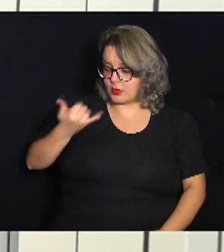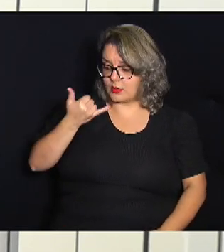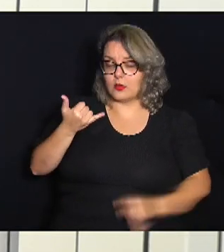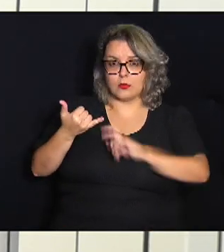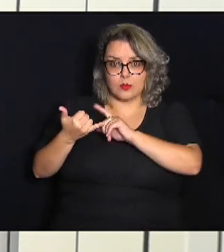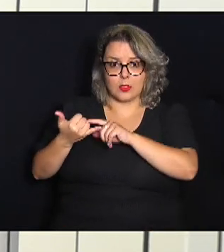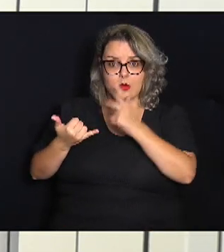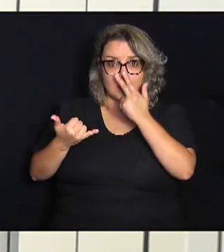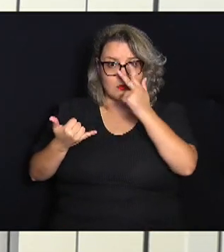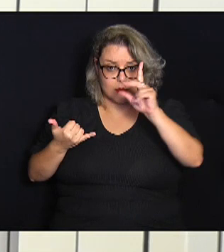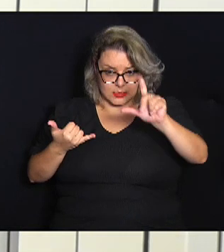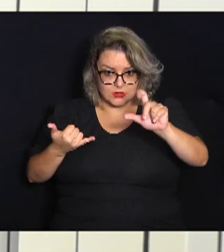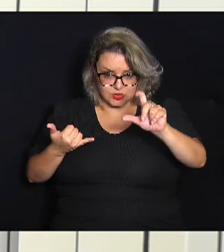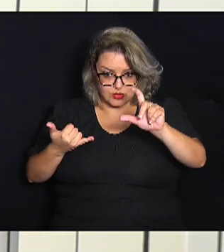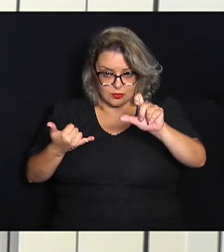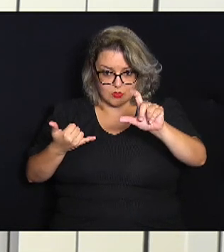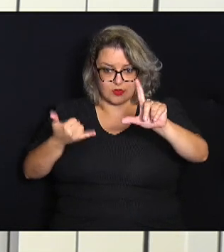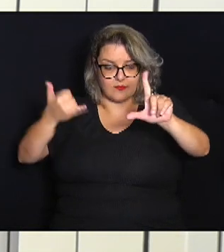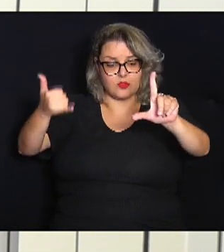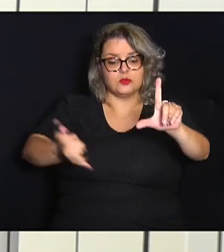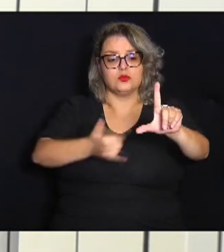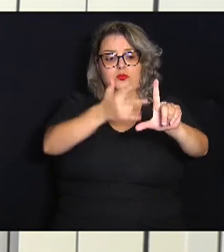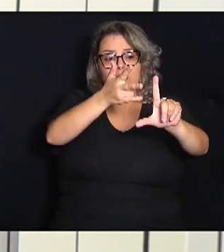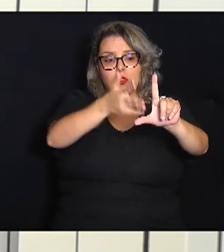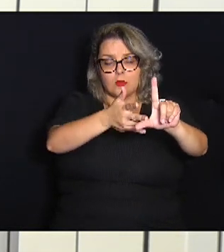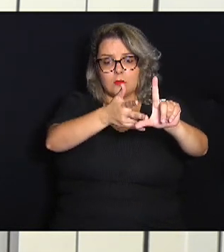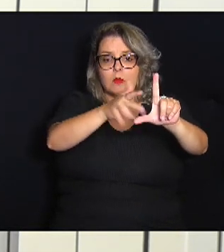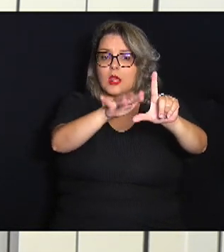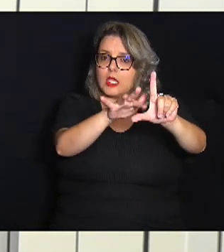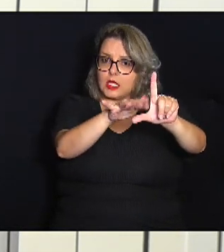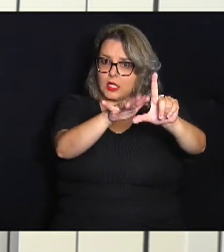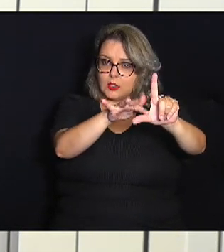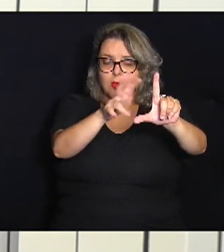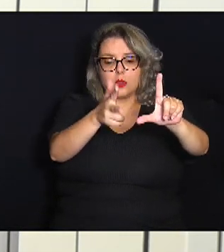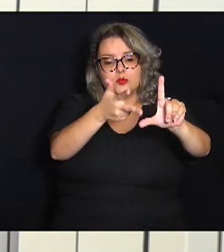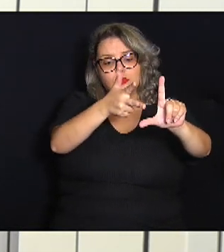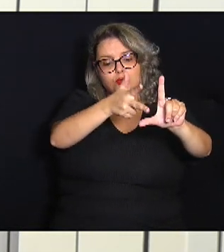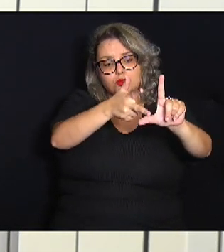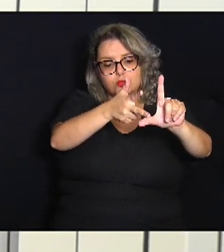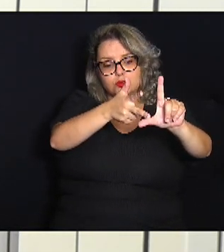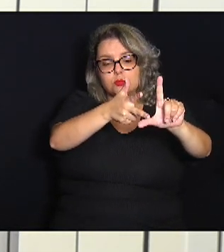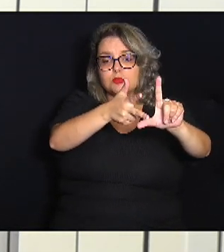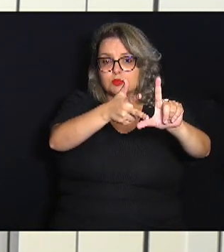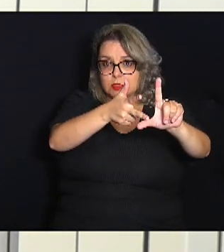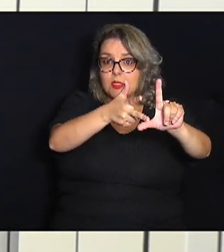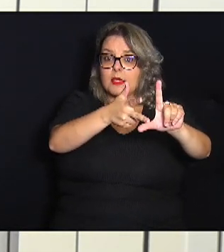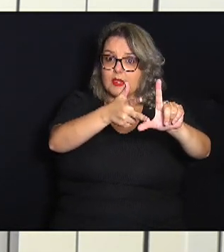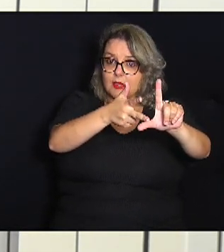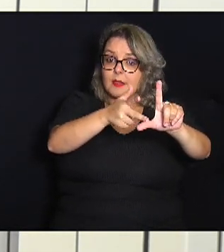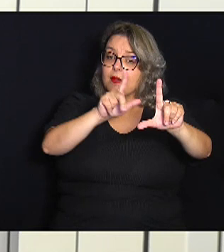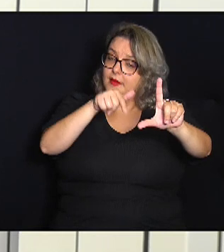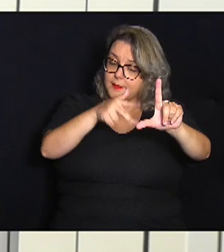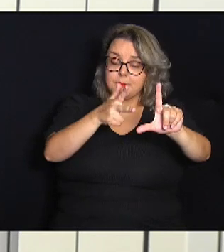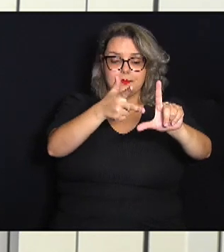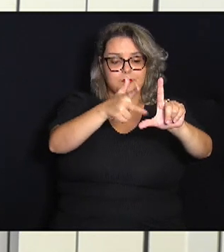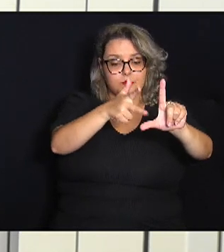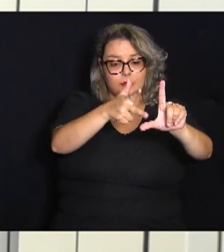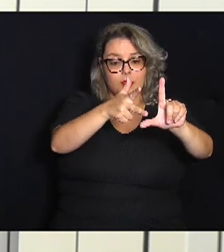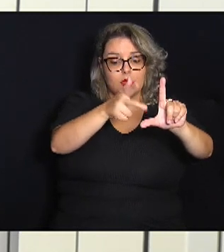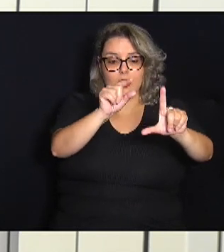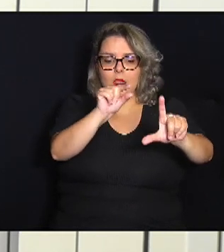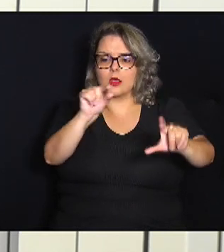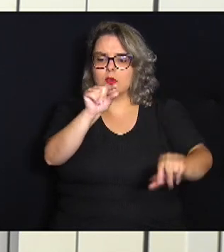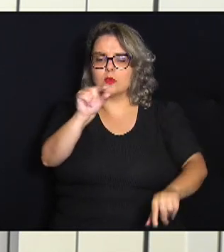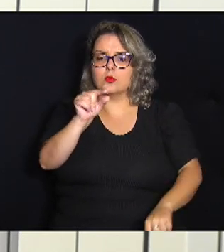agora, abra a câmera como se fosse tirar uma foto e você vai apontar aqui, ó, para este QR Code. Com a câmera do